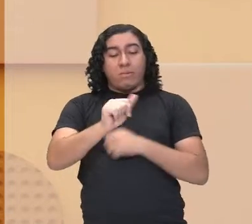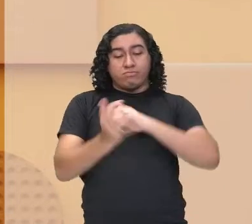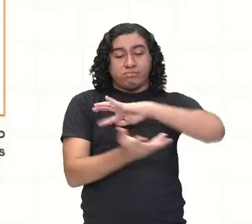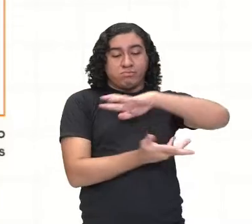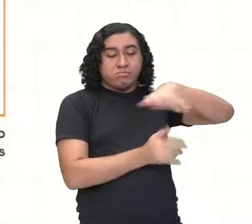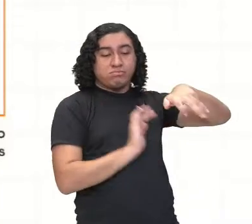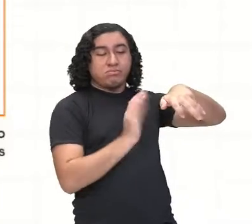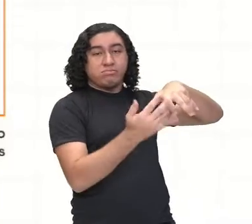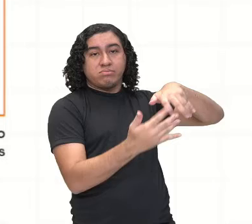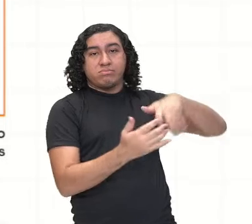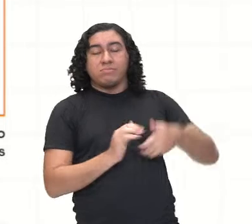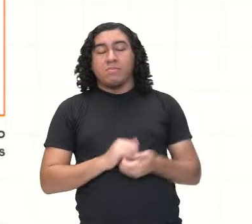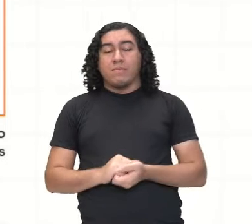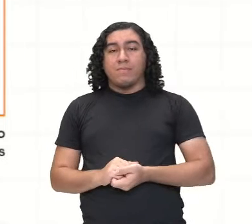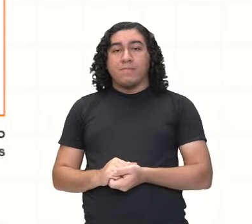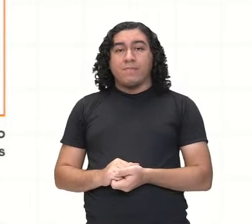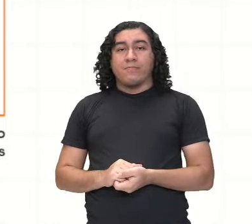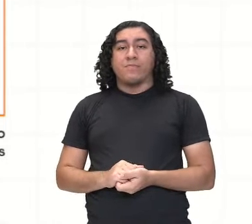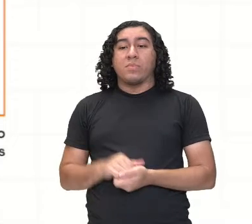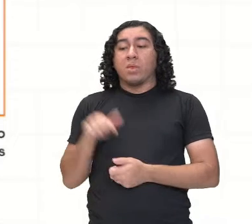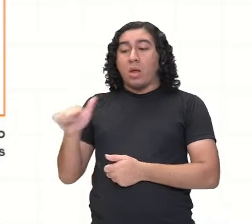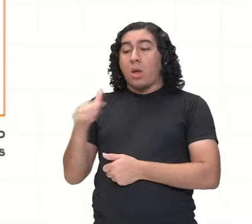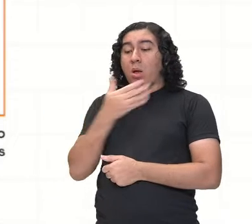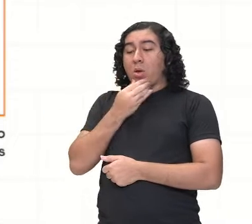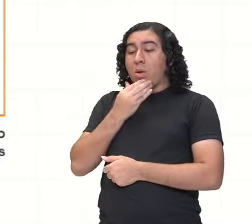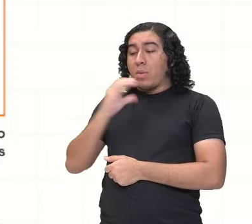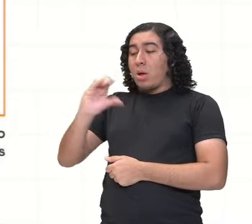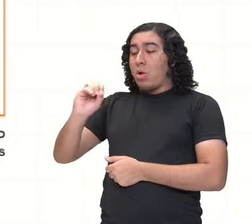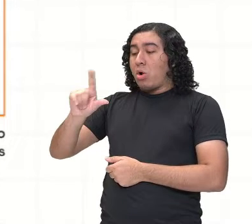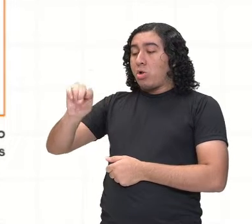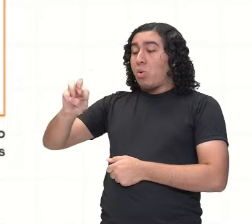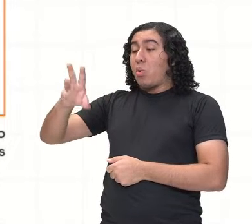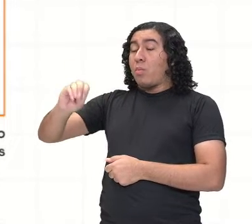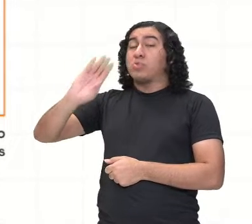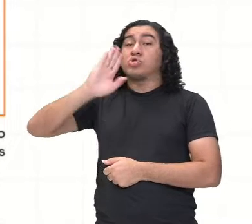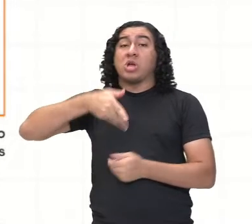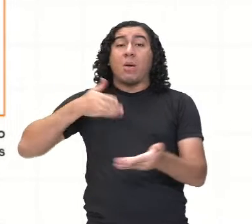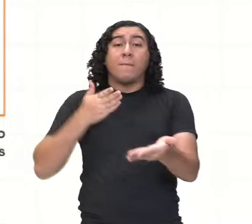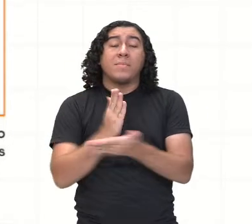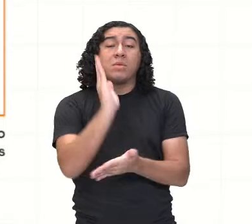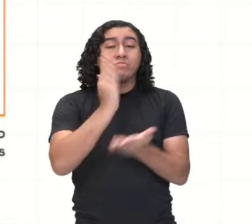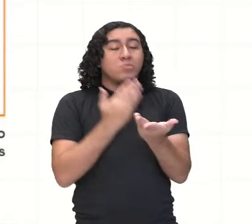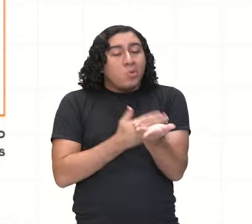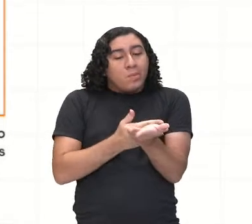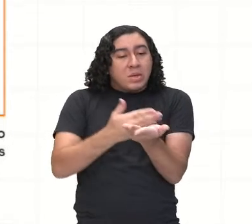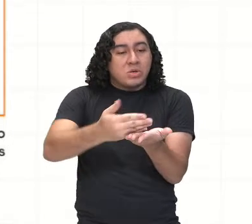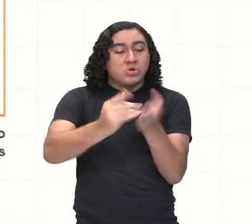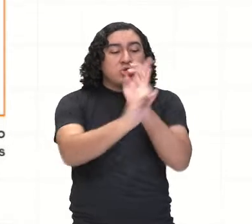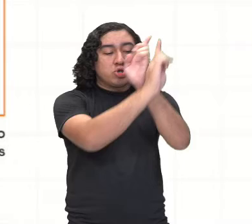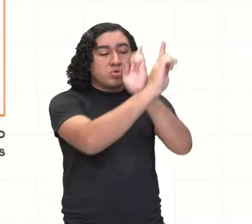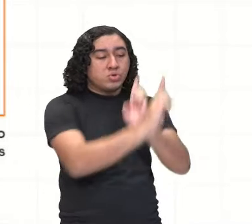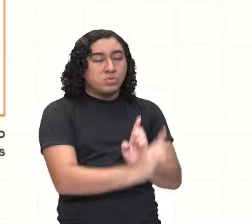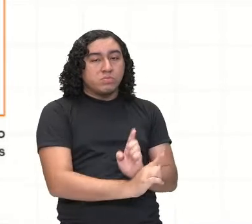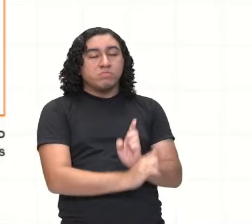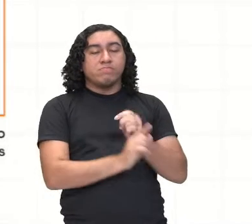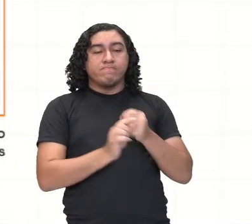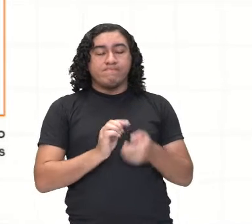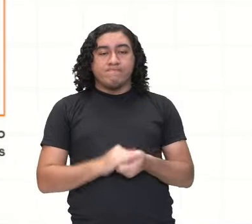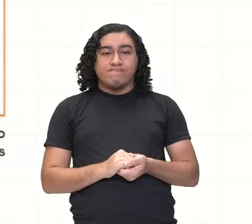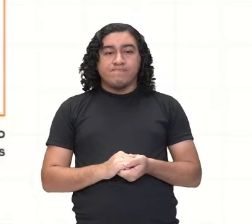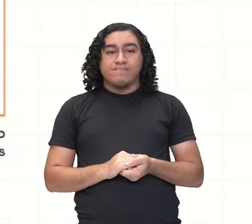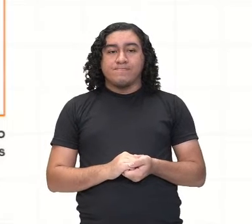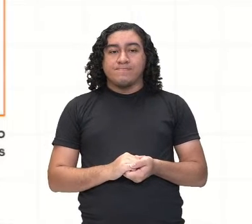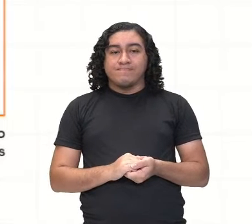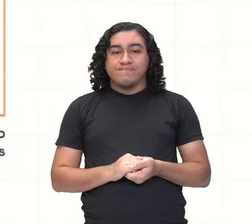a chegada de Colombo inaugurou a era dos descobrimentos, e aqui a gente coloca uma aspas